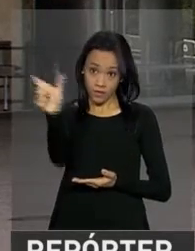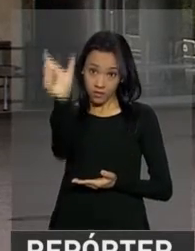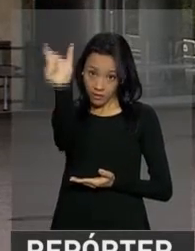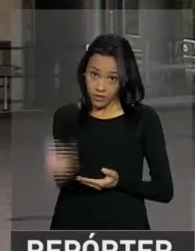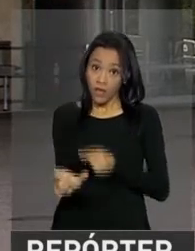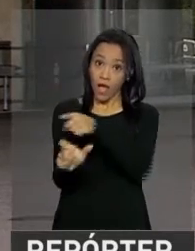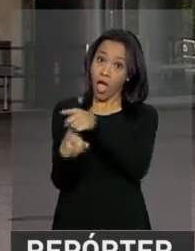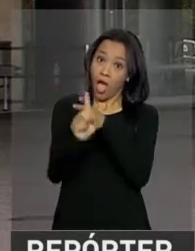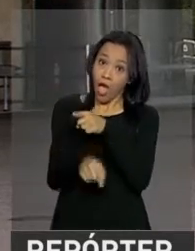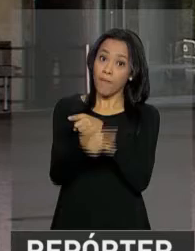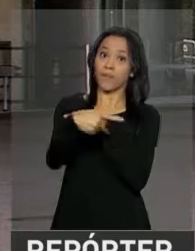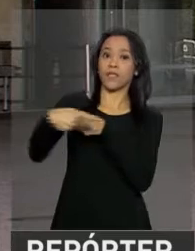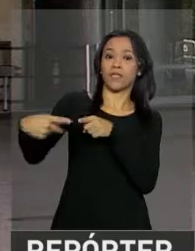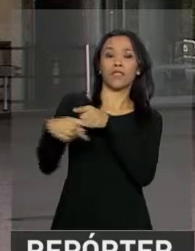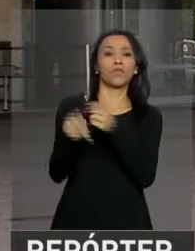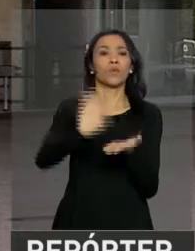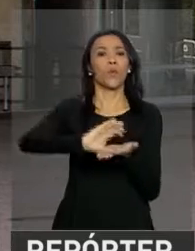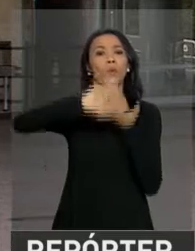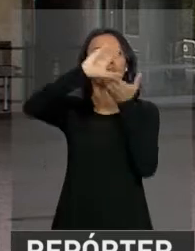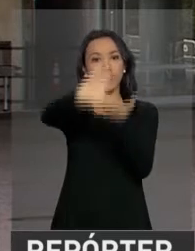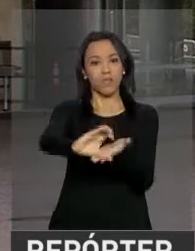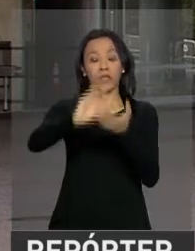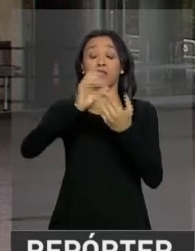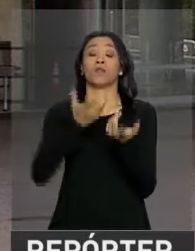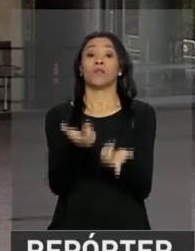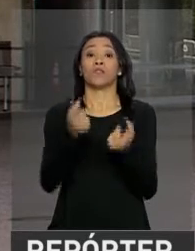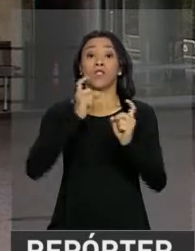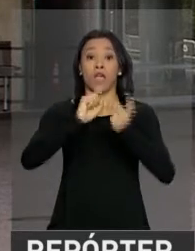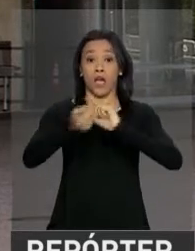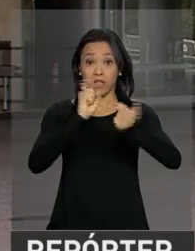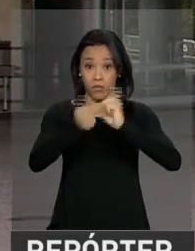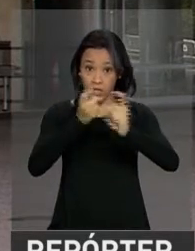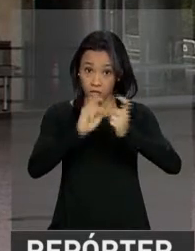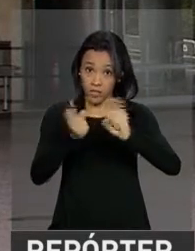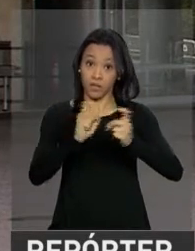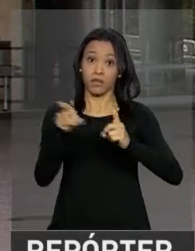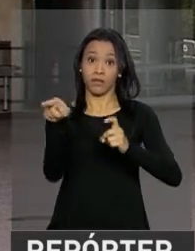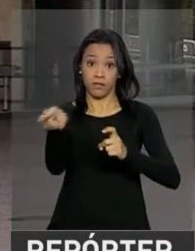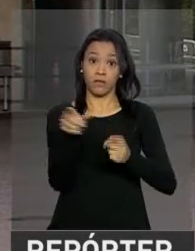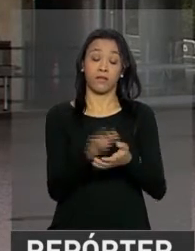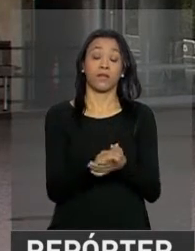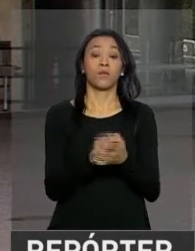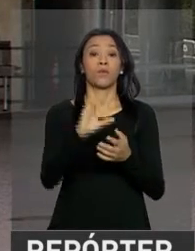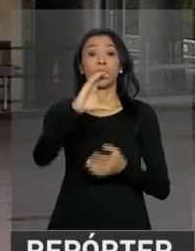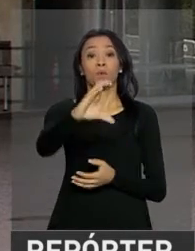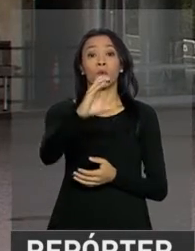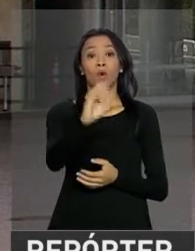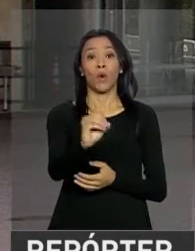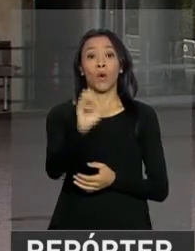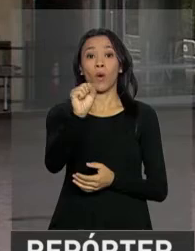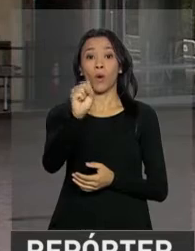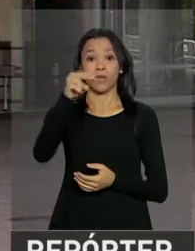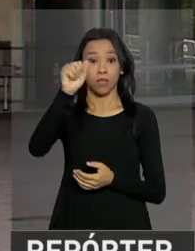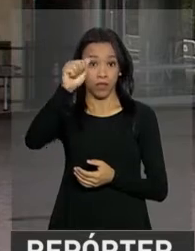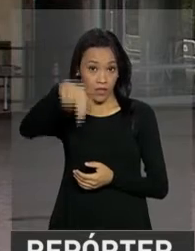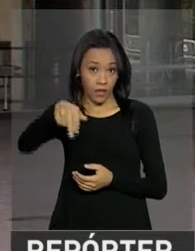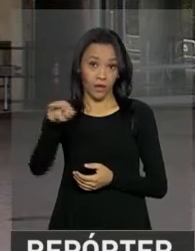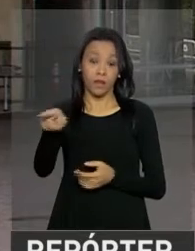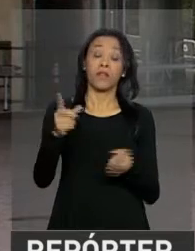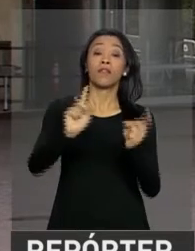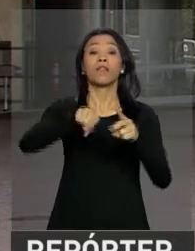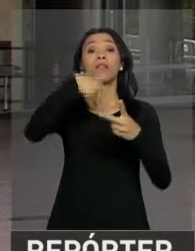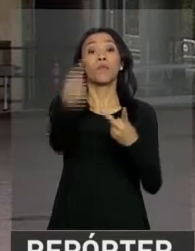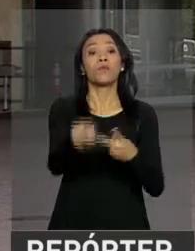presidente do grupo do conselho de administração do grupo cosan a partir das quatro da tarde michel temer recebe o